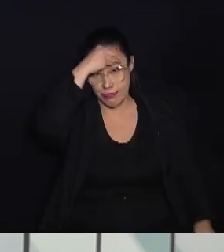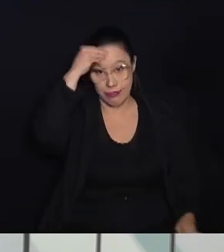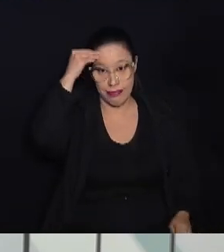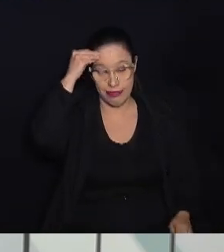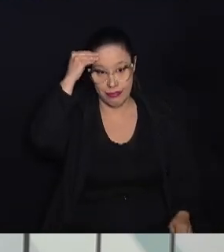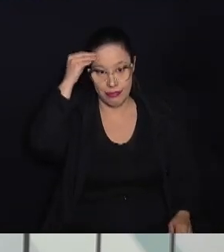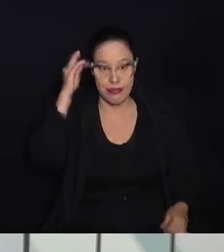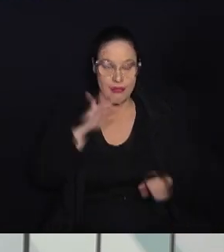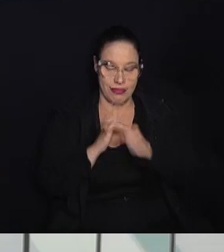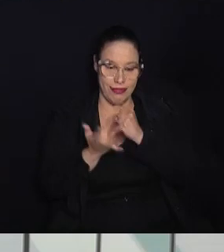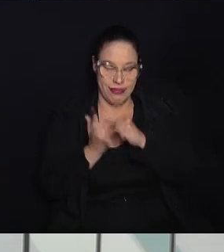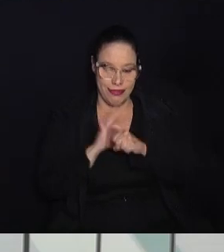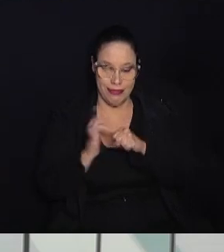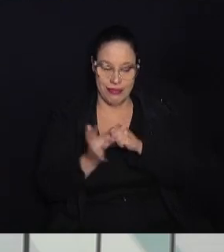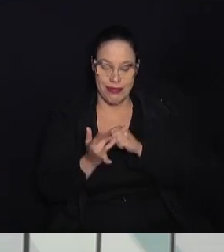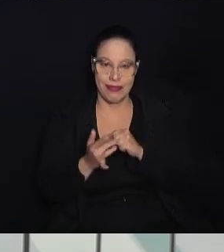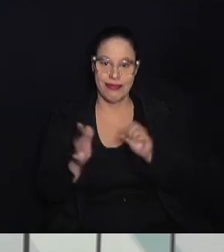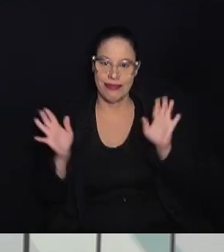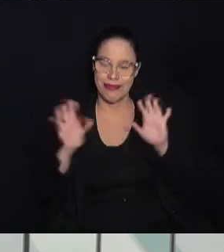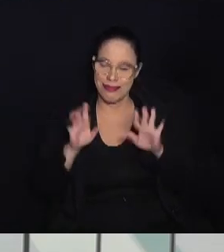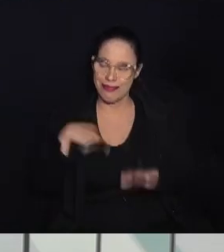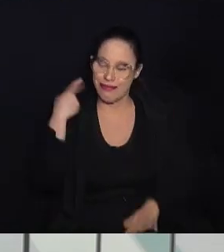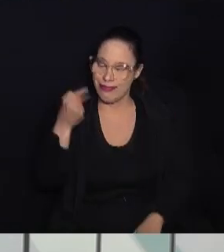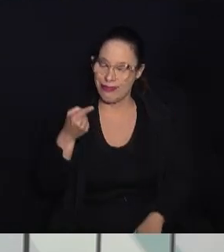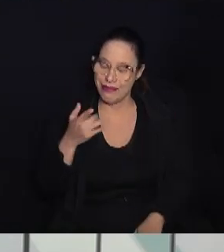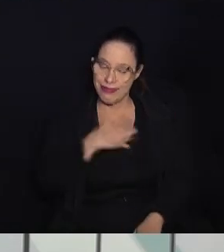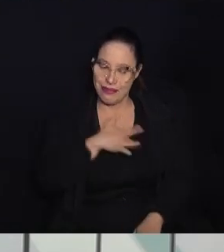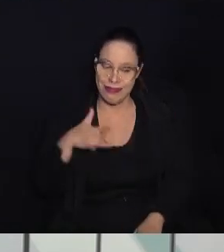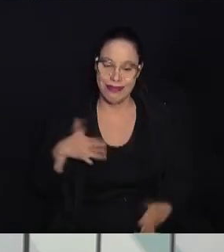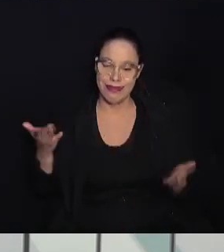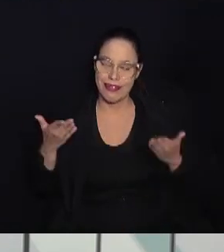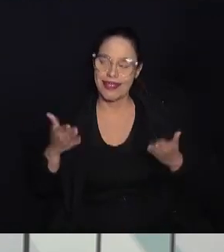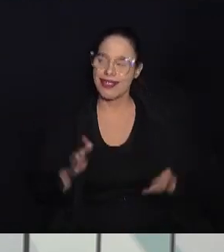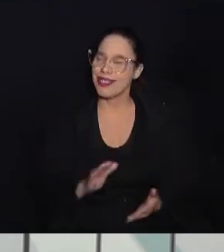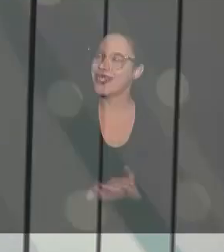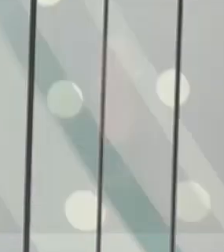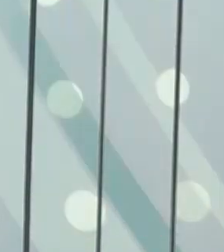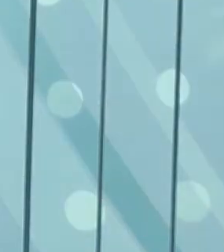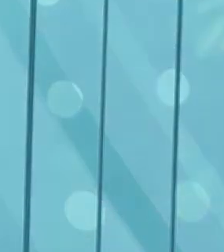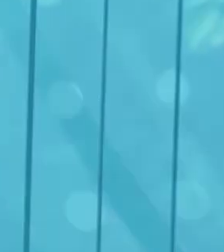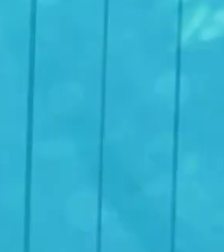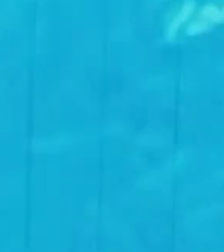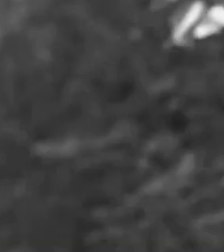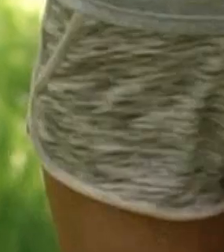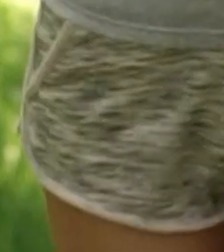não se esqueça de nos acompanhar nas redes sociais. Até o próximo Saúde Agora!